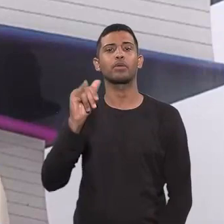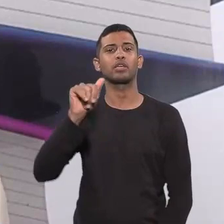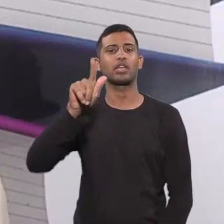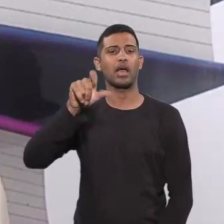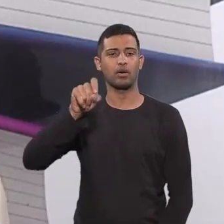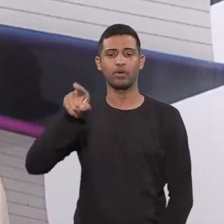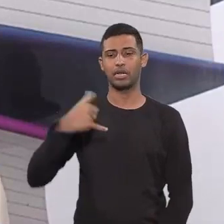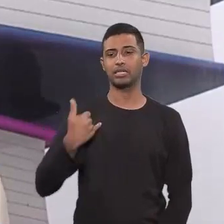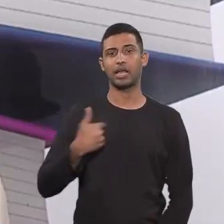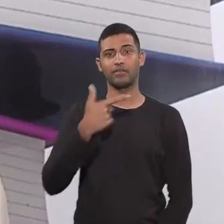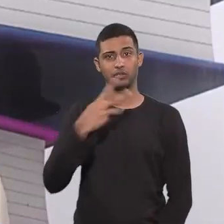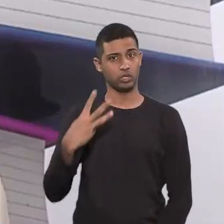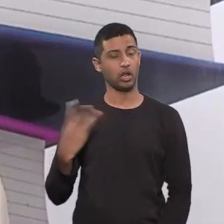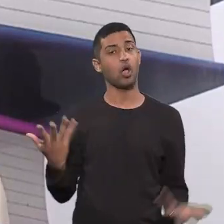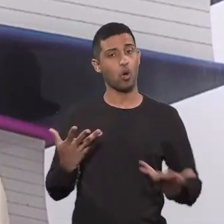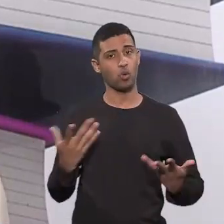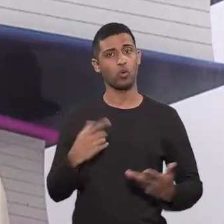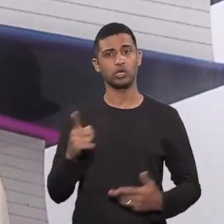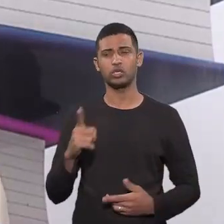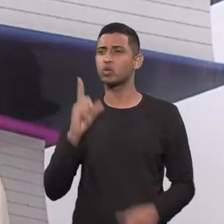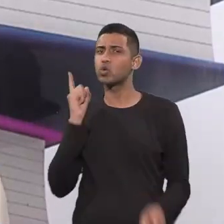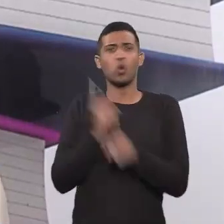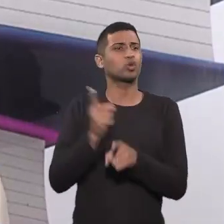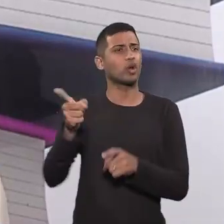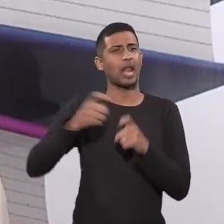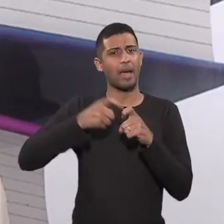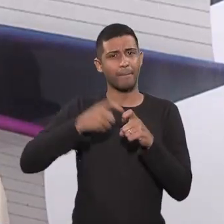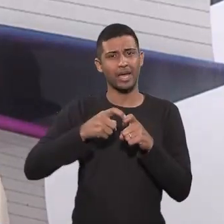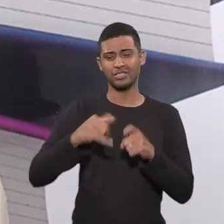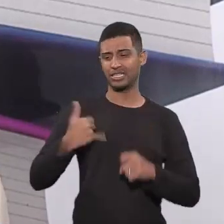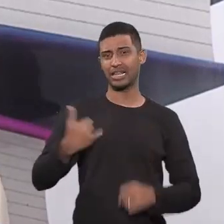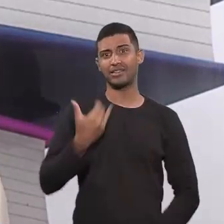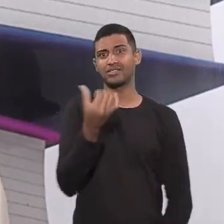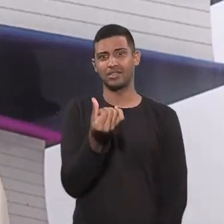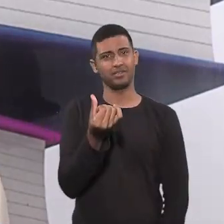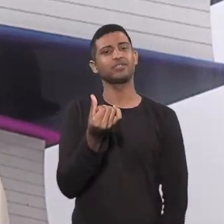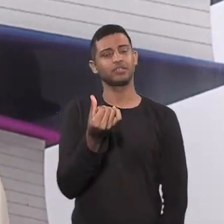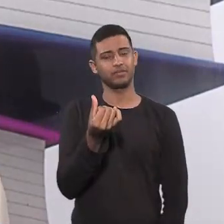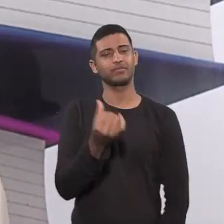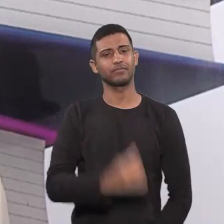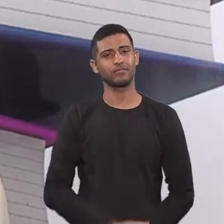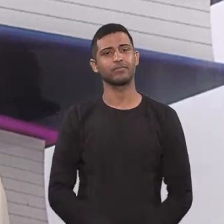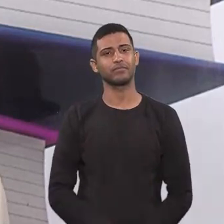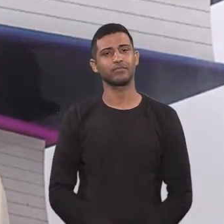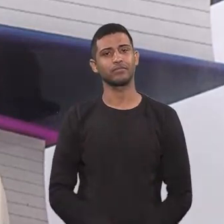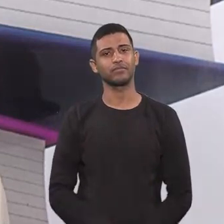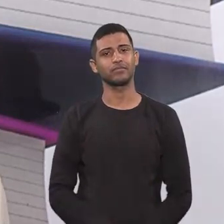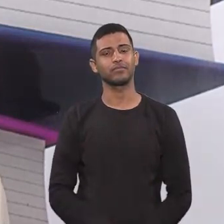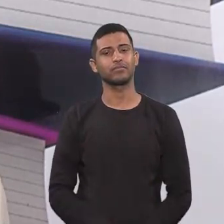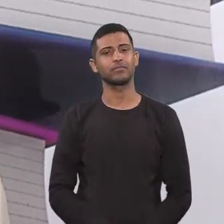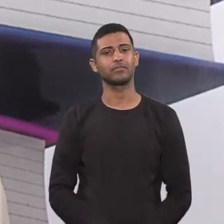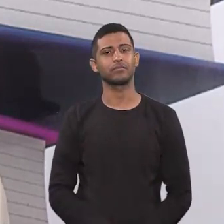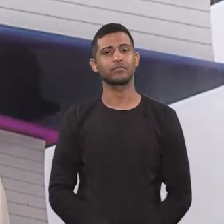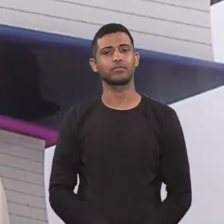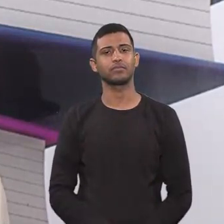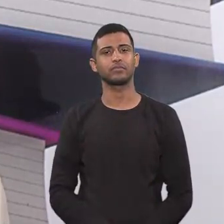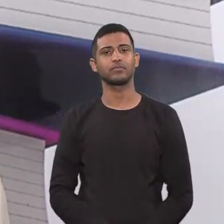23 anos hoje, foi diagnosticado com autismo aos 6 anos de idade, ele está dentro do espectro,